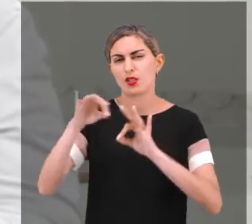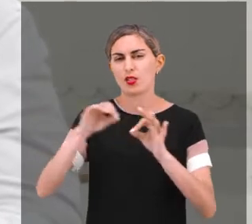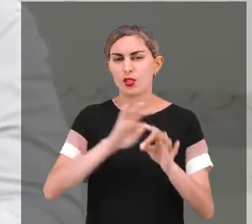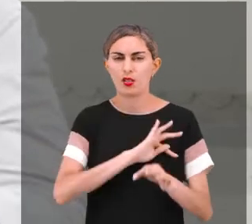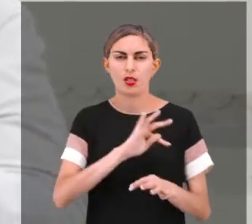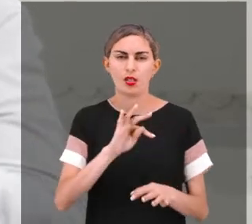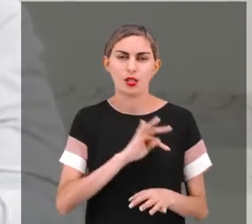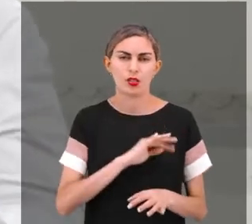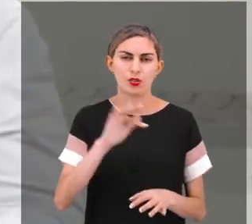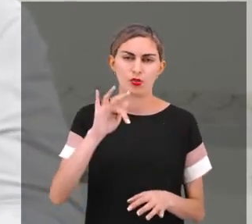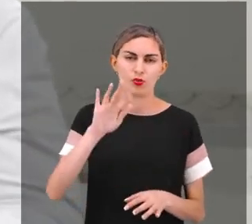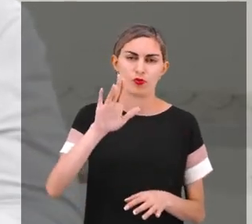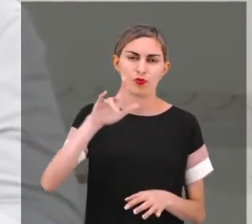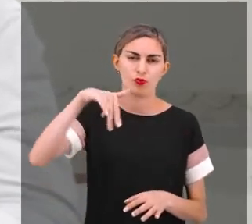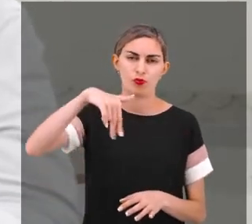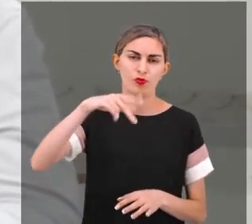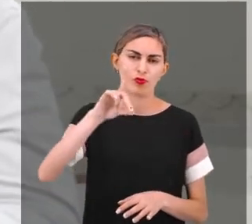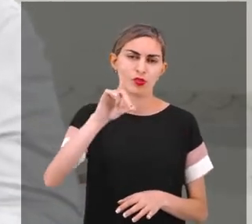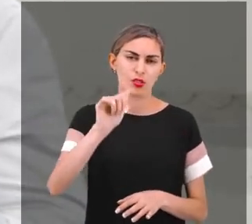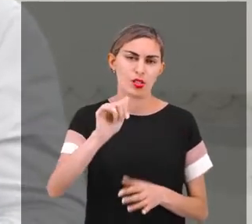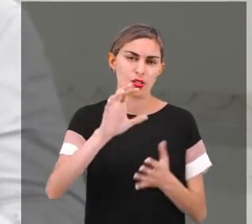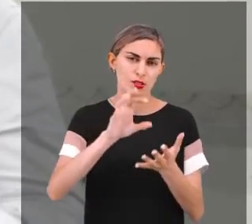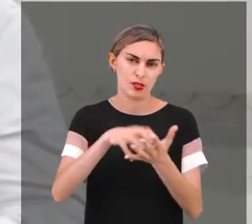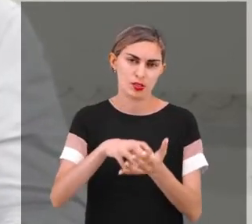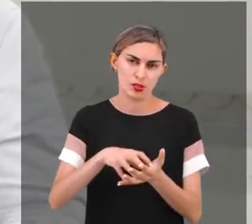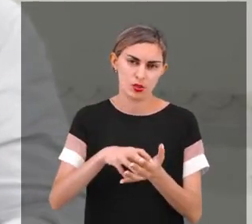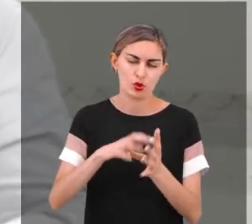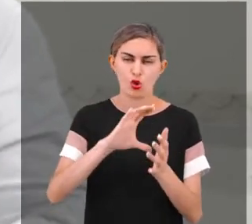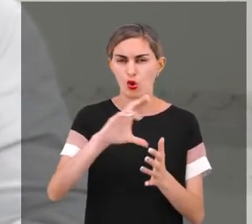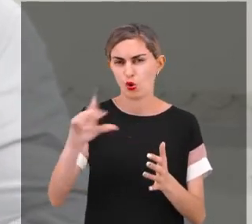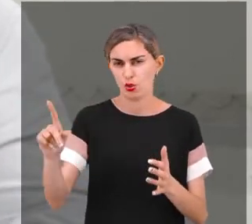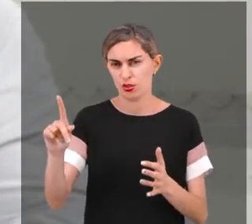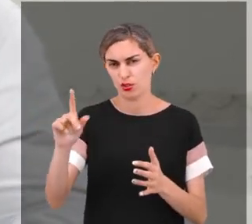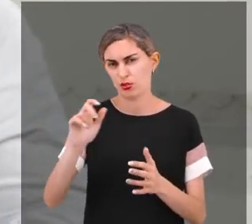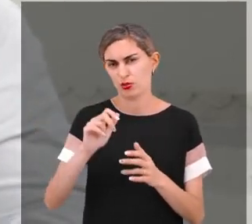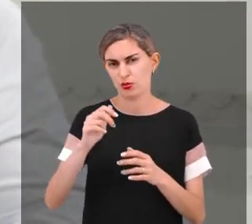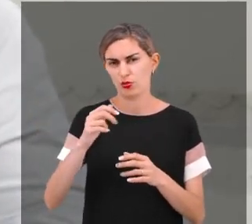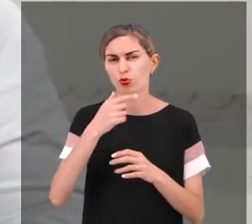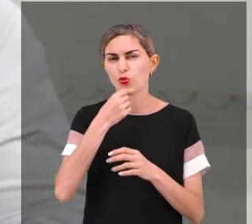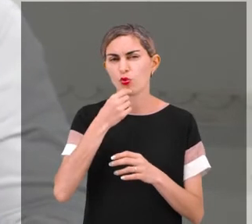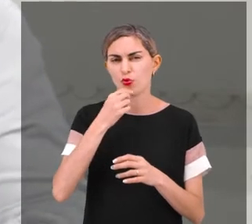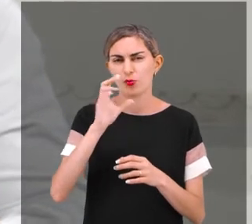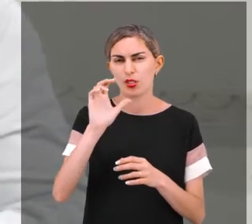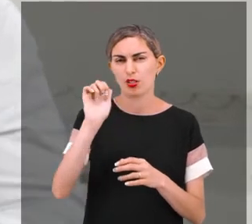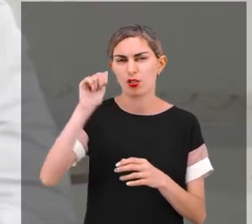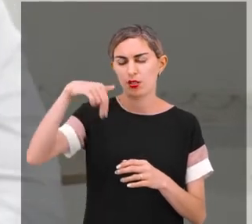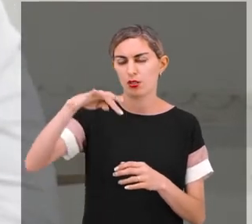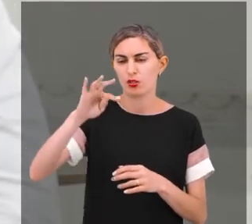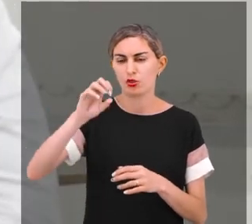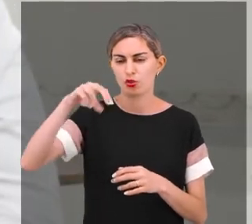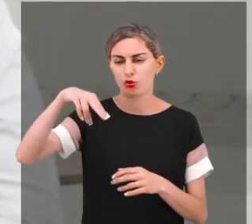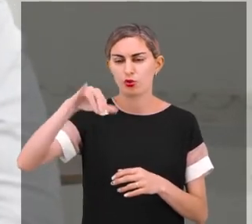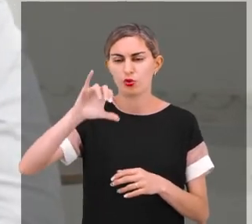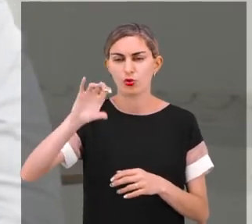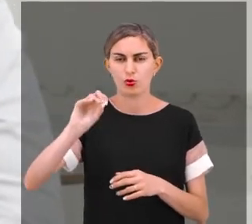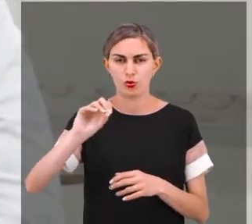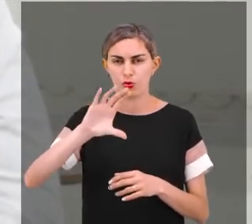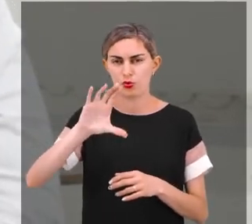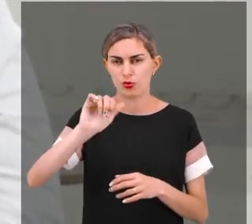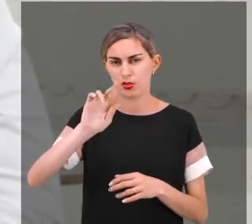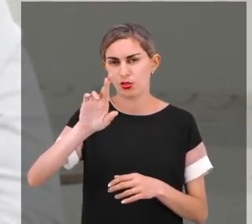elaborado por técnicos da Fundacentro sobre a coordenação do engenheiro Antônio Carlos Garcia, né? E